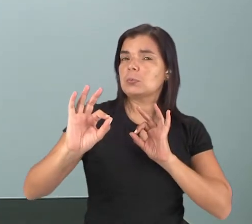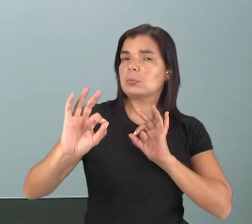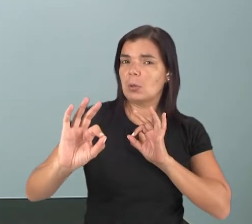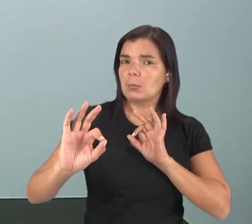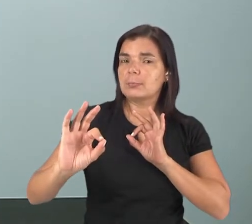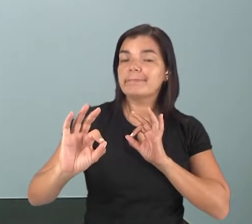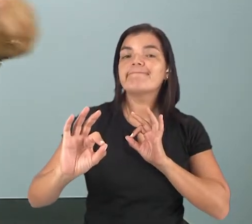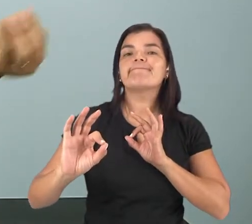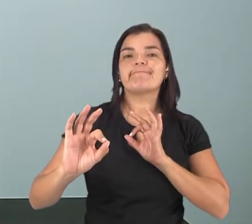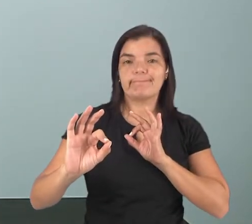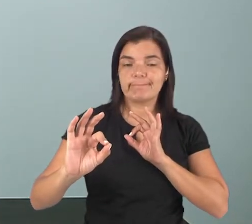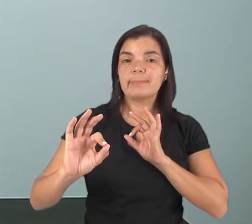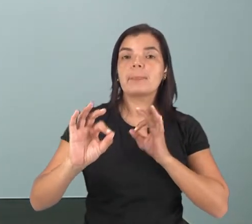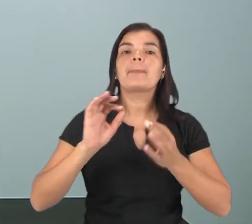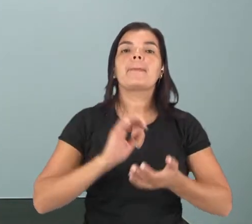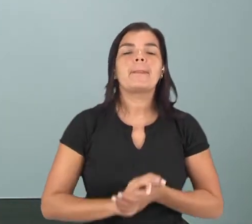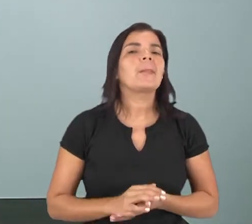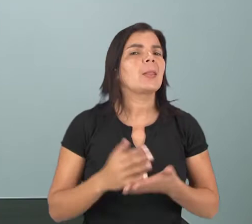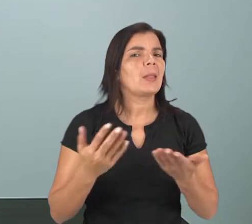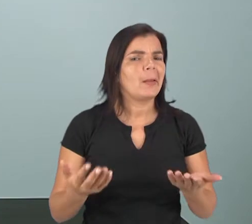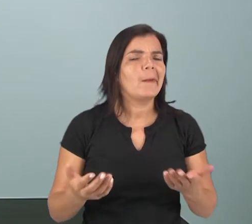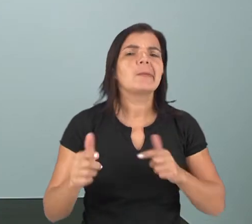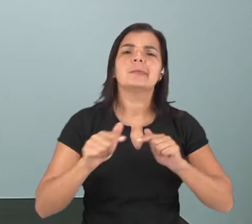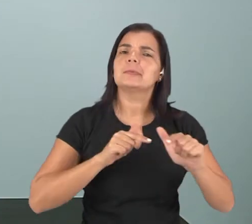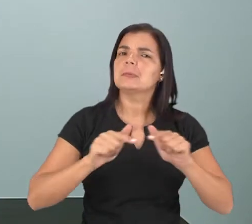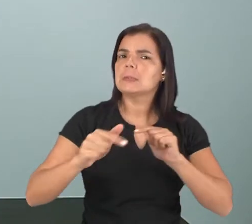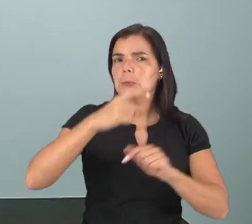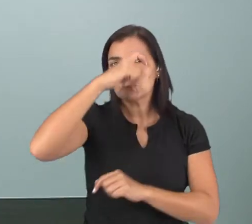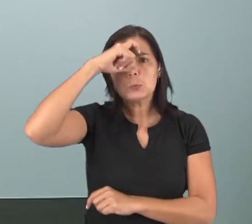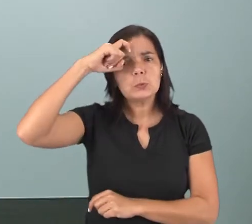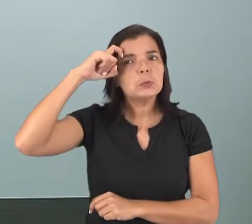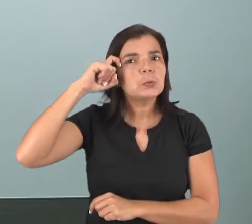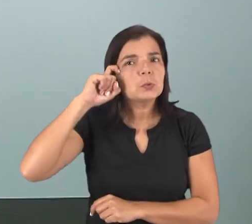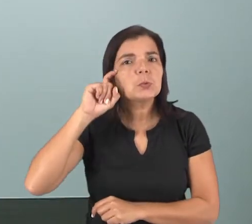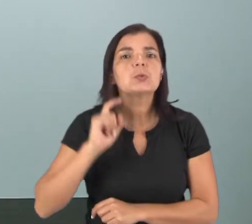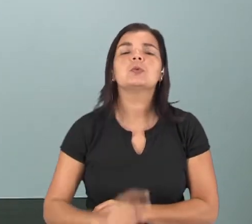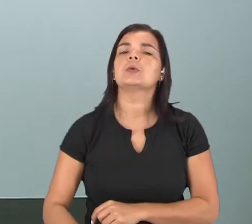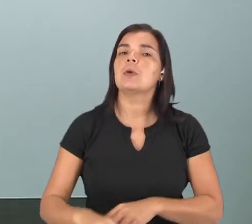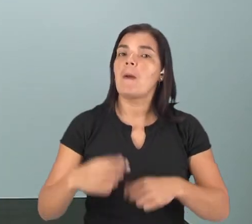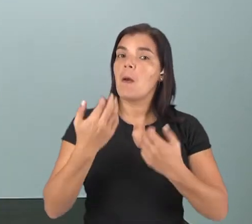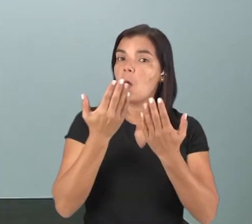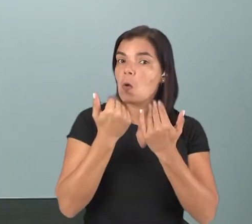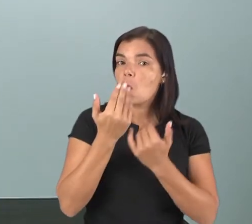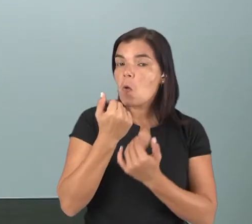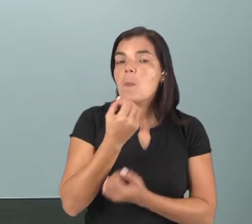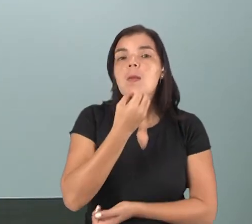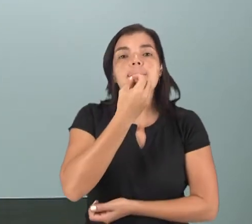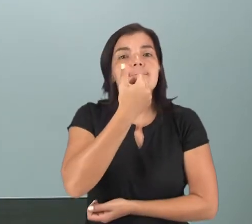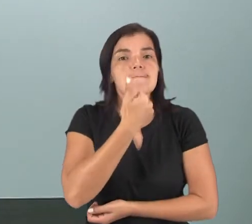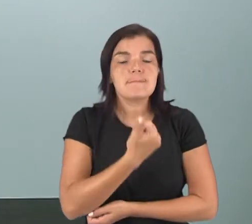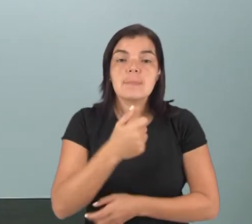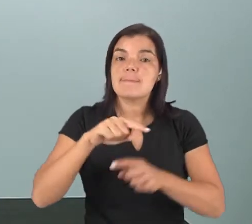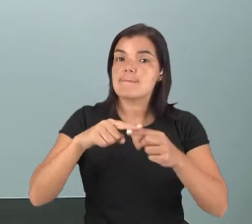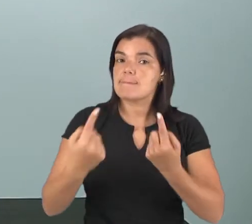longe, distantes um do outro. Então era um trabalho muito pesado. Eles tinham que se alimentar muito bem, né?